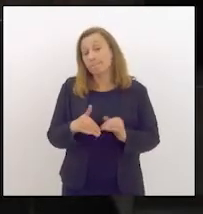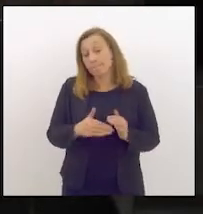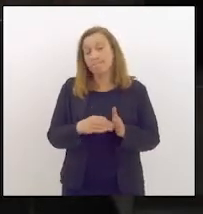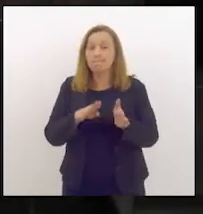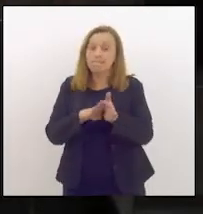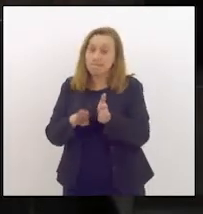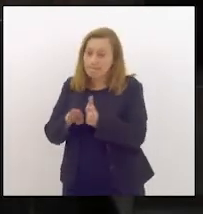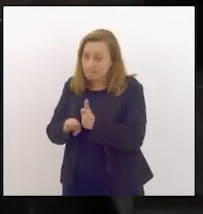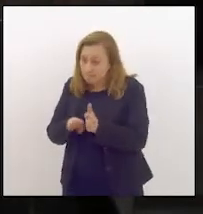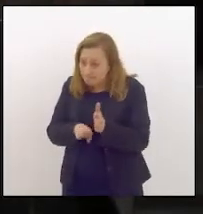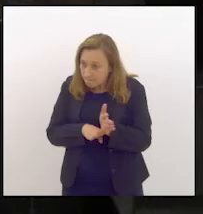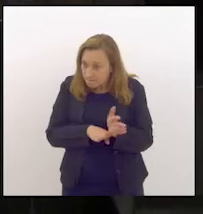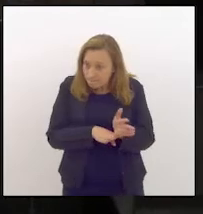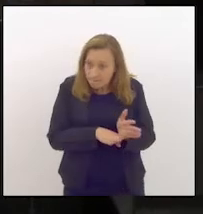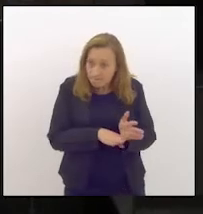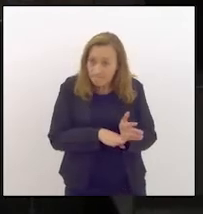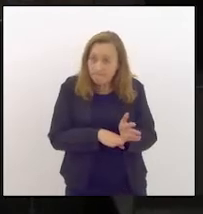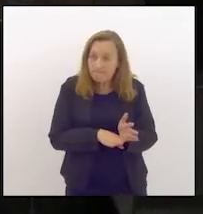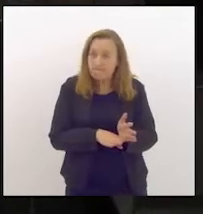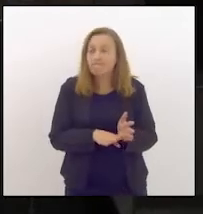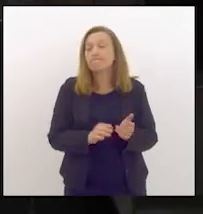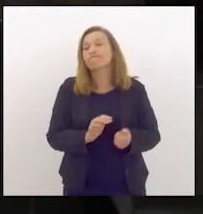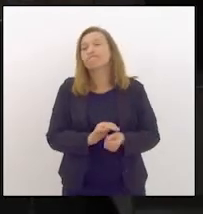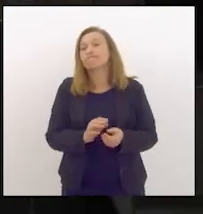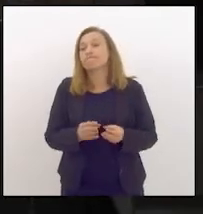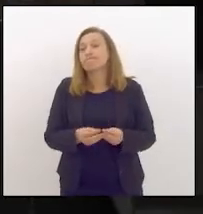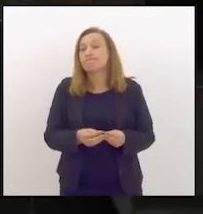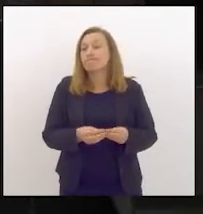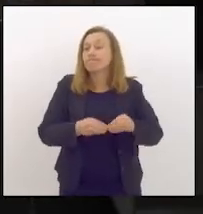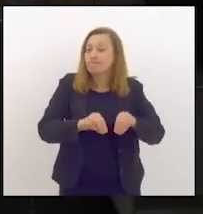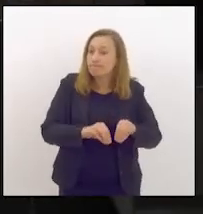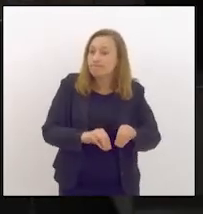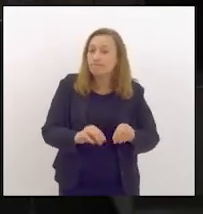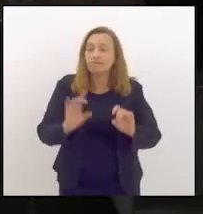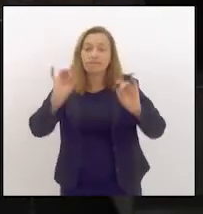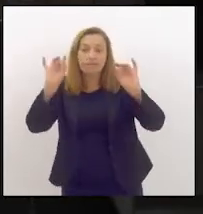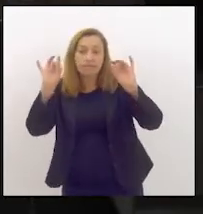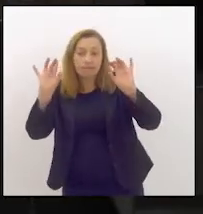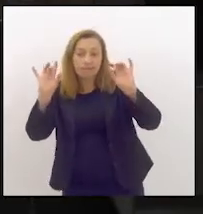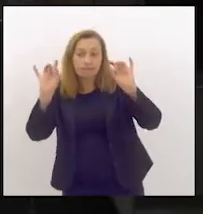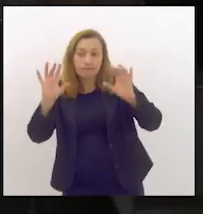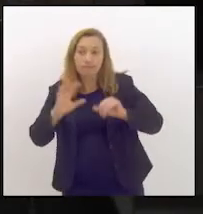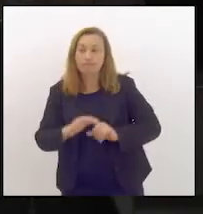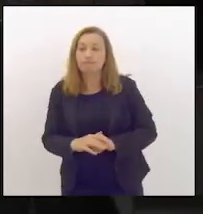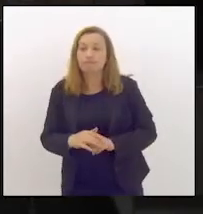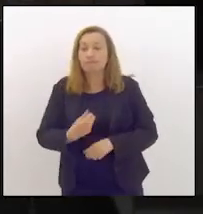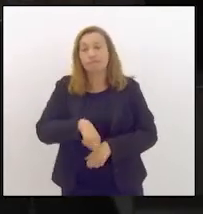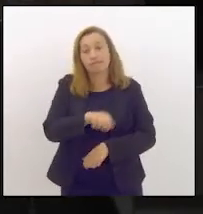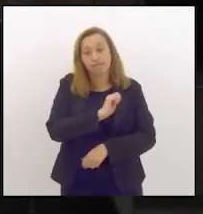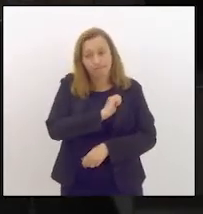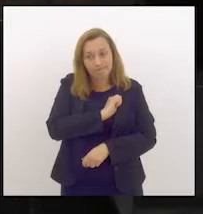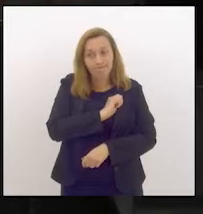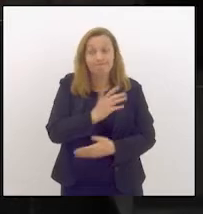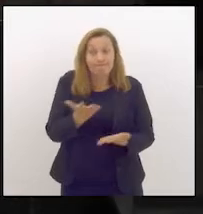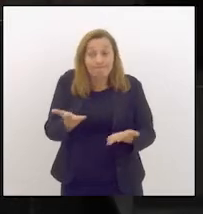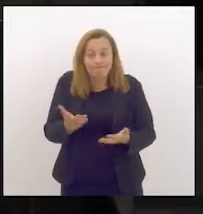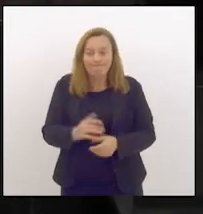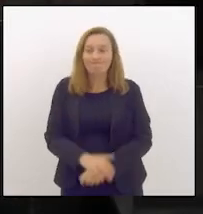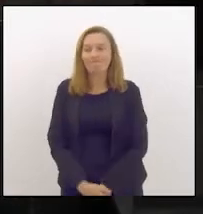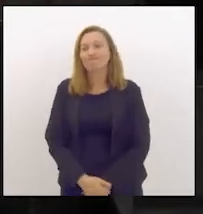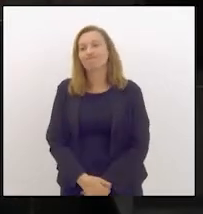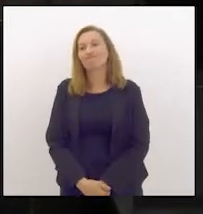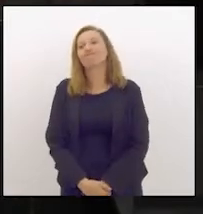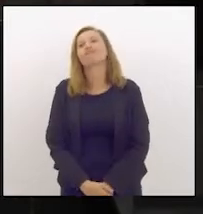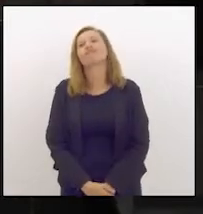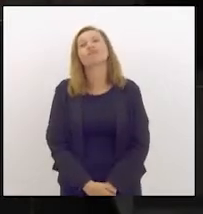despesas atingem a questão específica do regime de recuperação fiscal